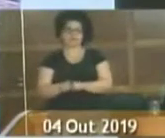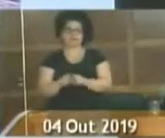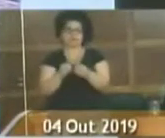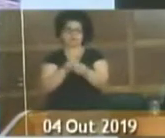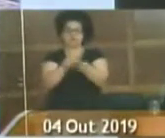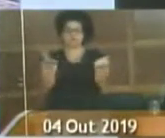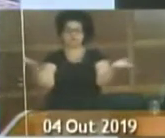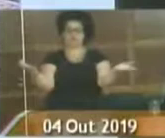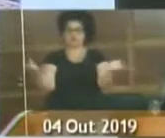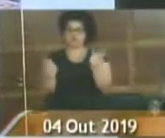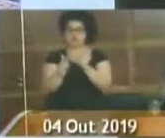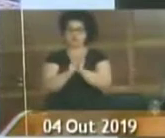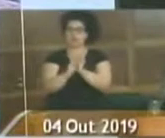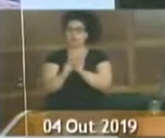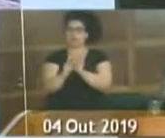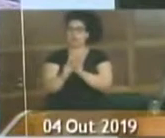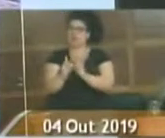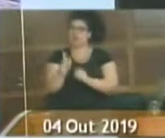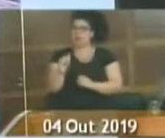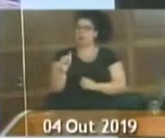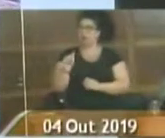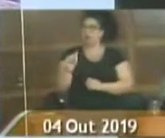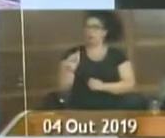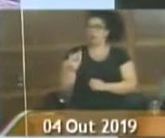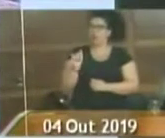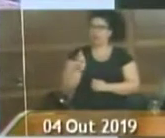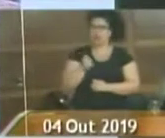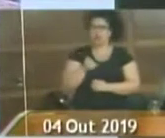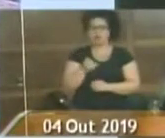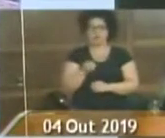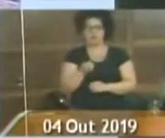animais a título de brinde. É,